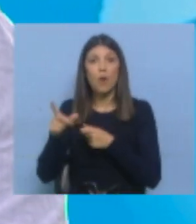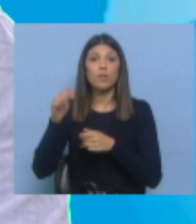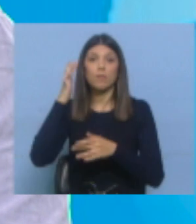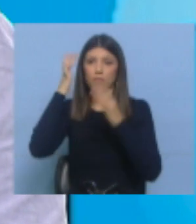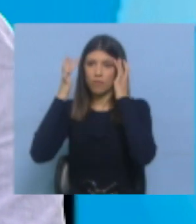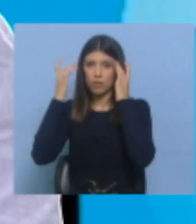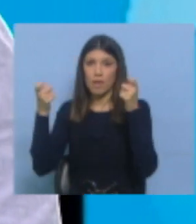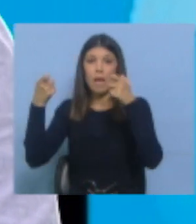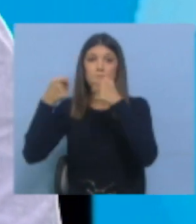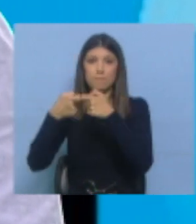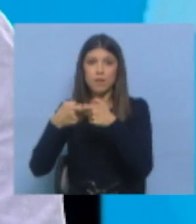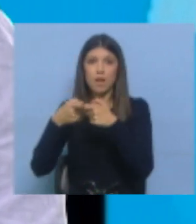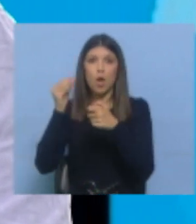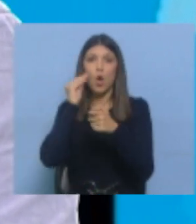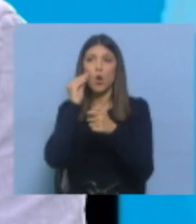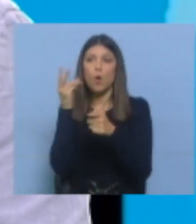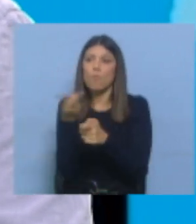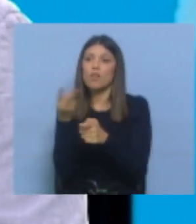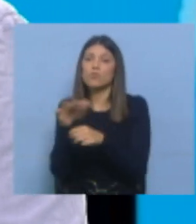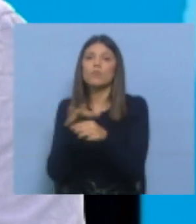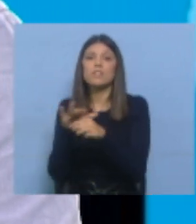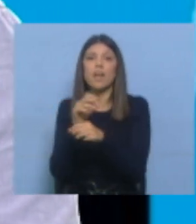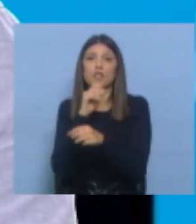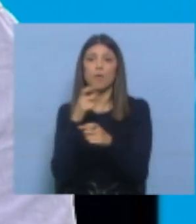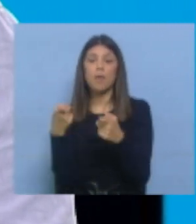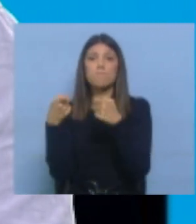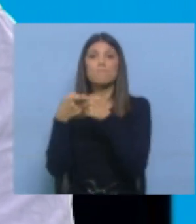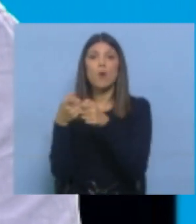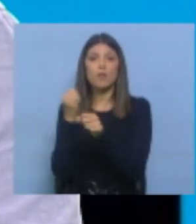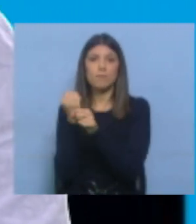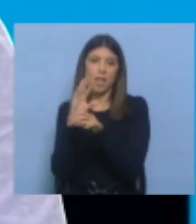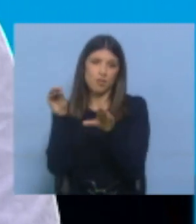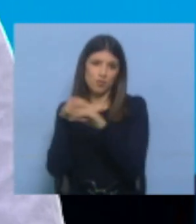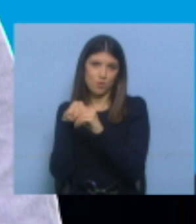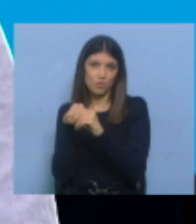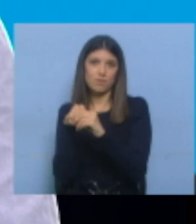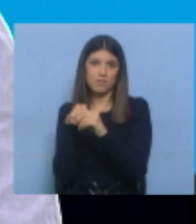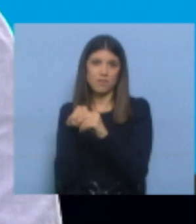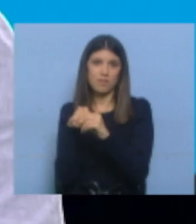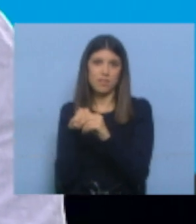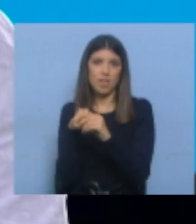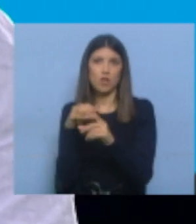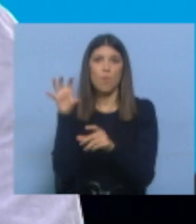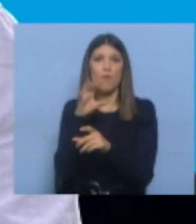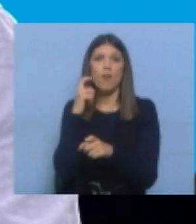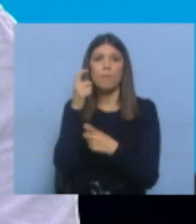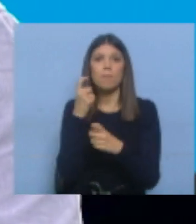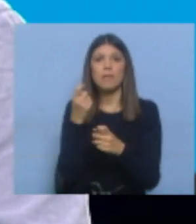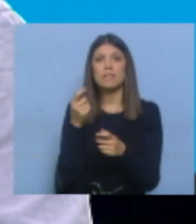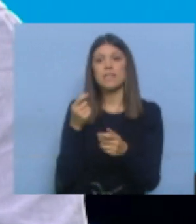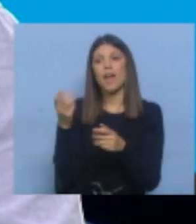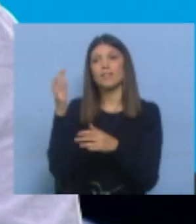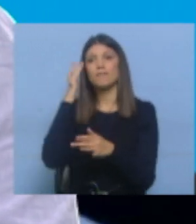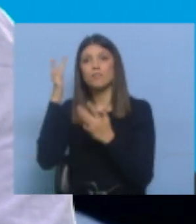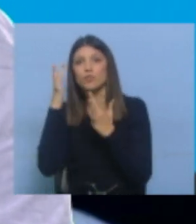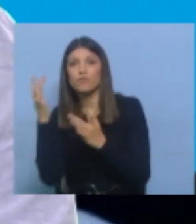de argumentação, mas também de lógica, de raciocínio, a maneira de pensar da filosofia para a gestão. E leva-nos muito para aí. Como é que podemos fazer esta